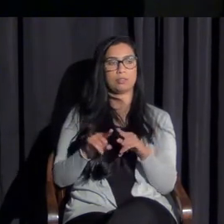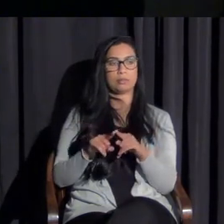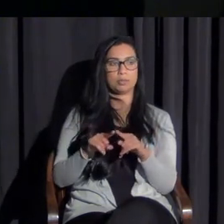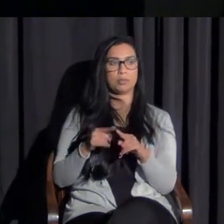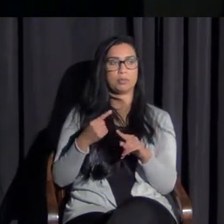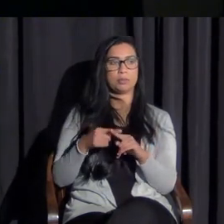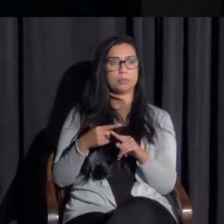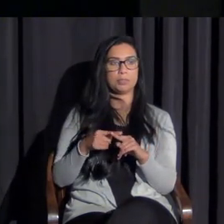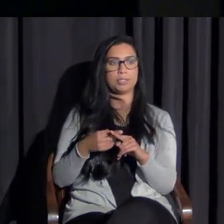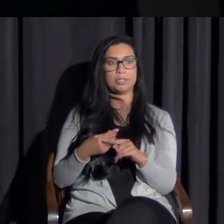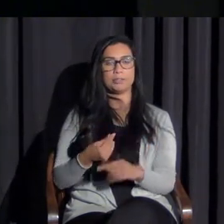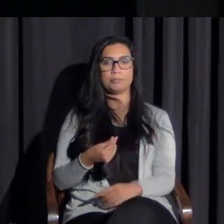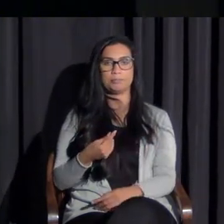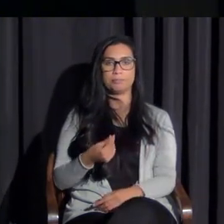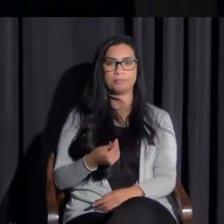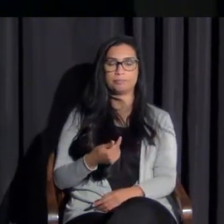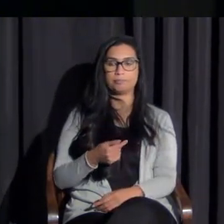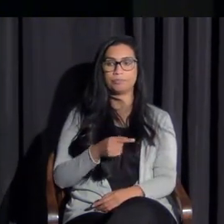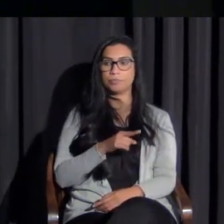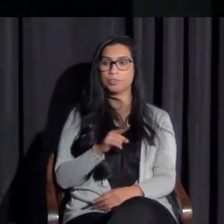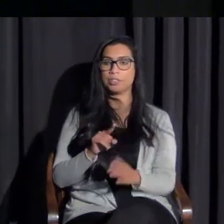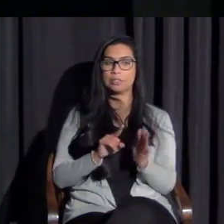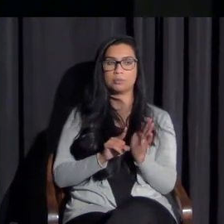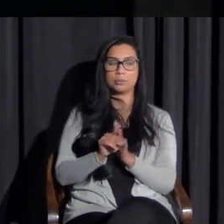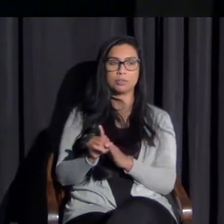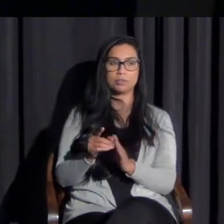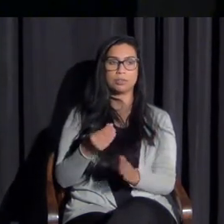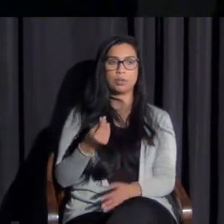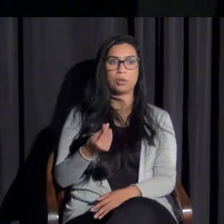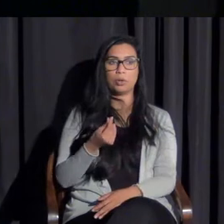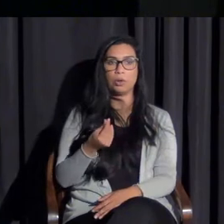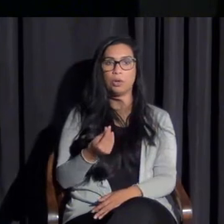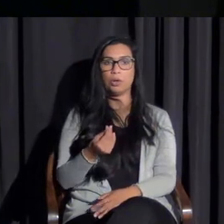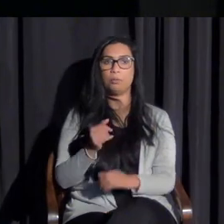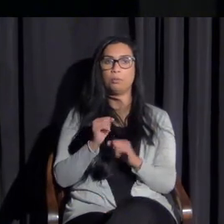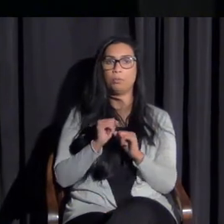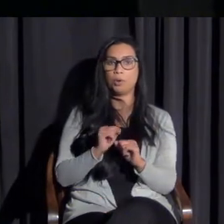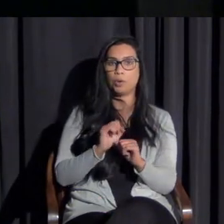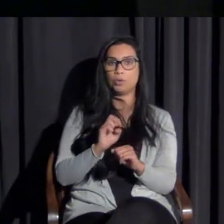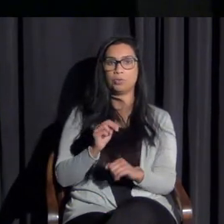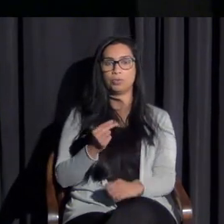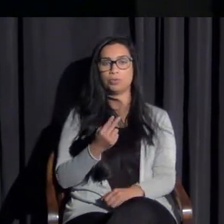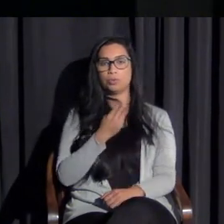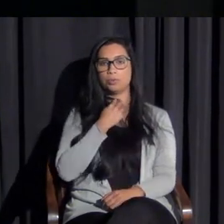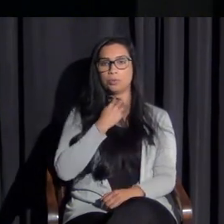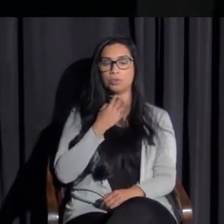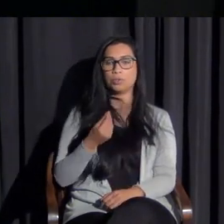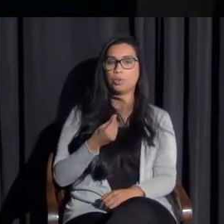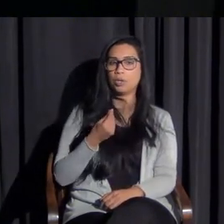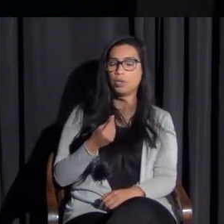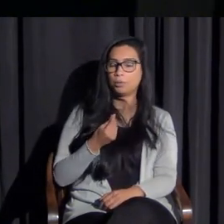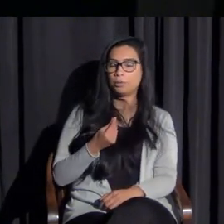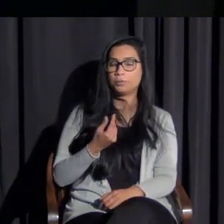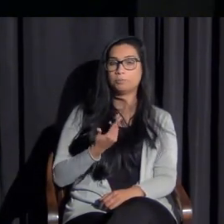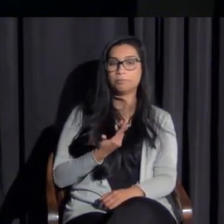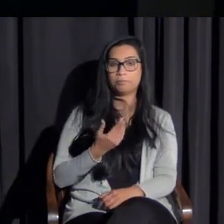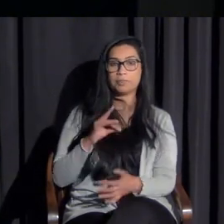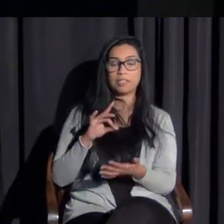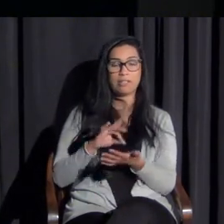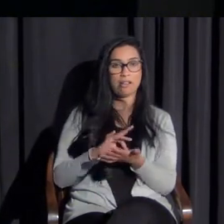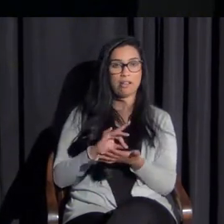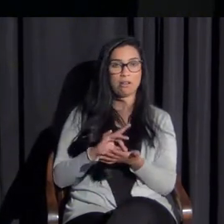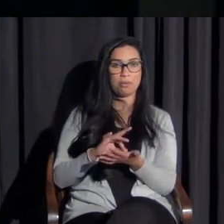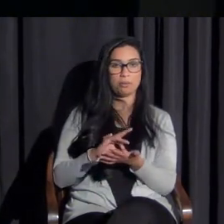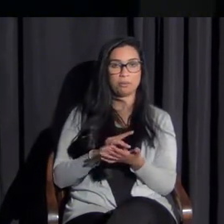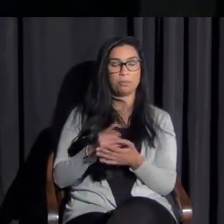quando, né, vocês perguntam o que pode, né, a arte nesse sentido, eu fiquei pensando sobre isso, porque a gente tem, de fato, procurado,